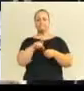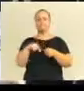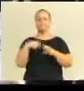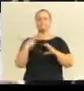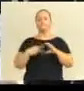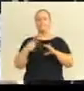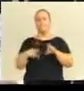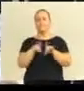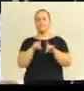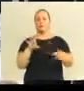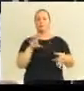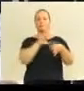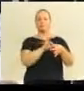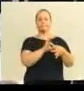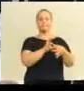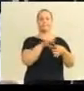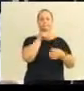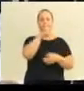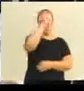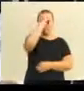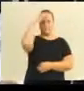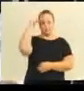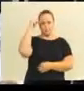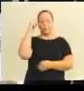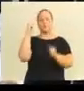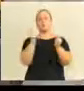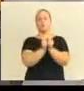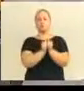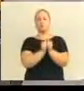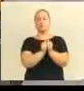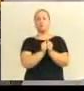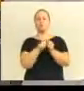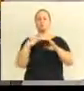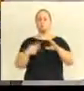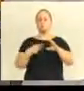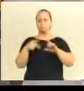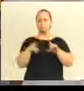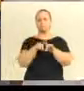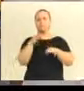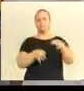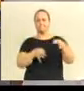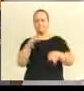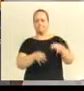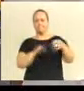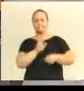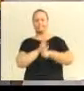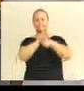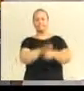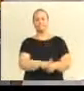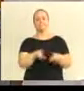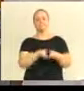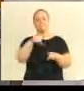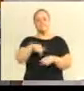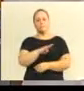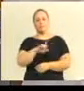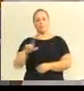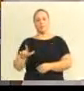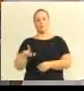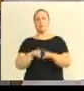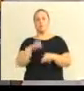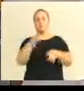público o vereador mário é o poder legislativo dá mais uma contribuição para a cidade nesse sentido como tem dado também à justiça eleitoral na